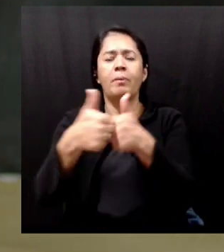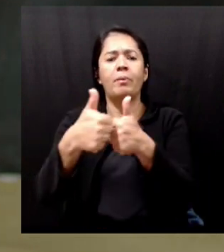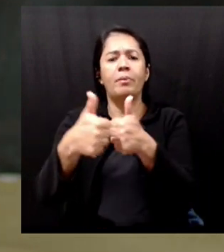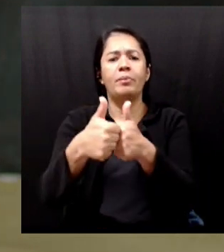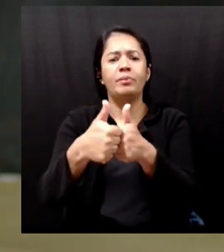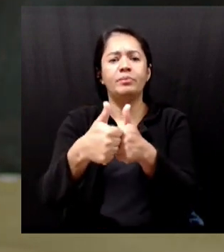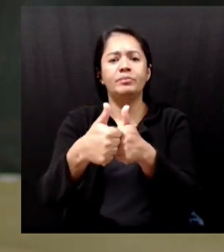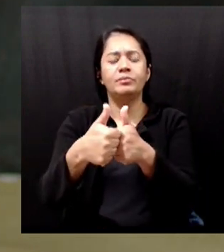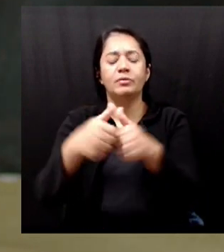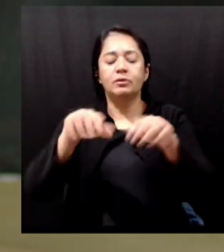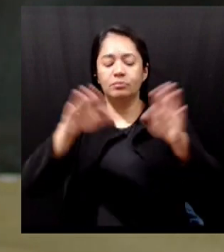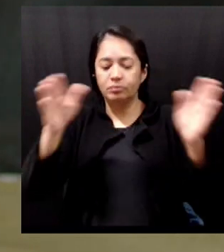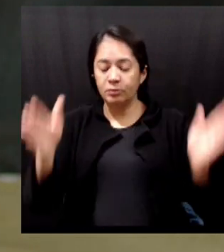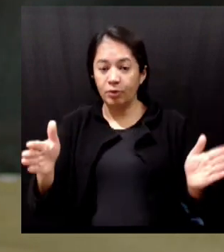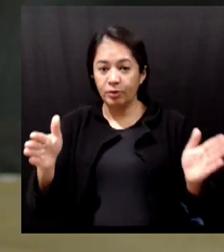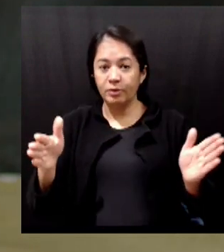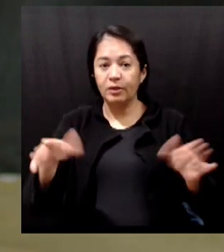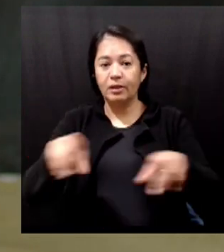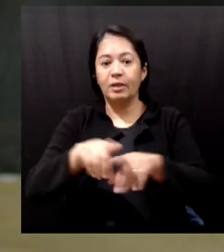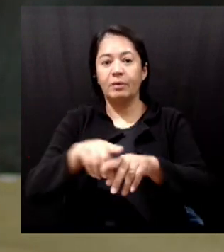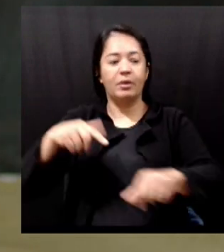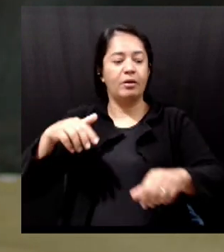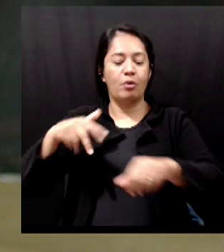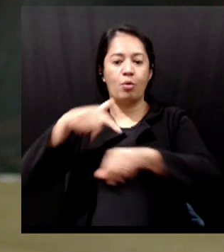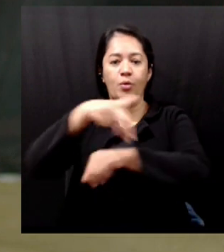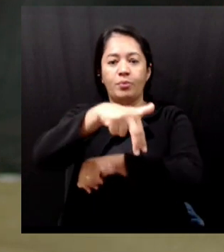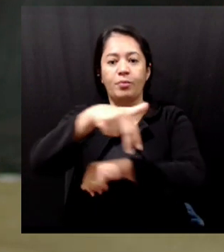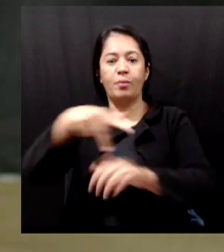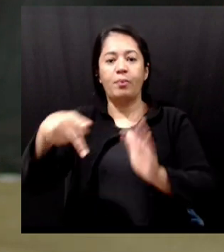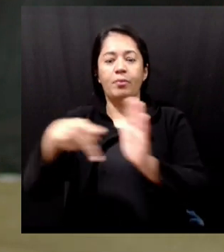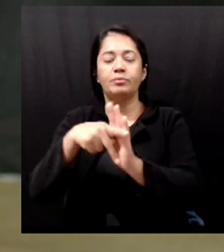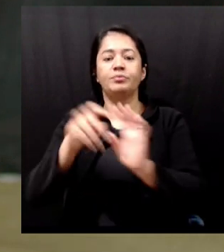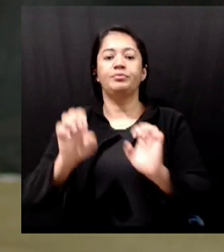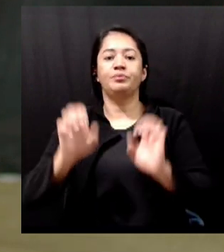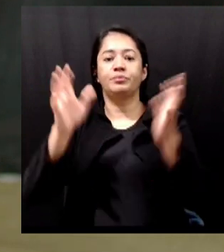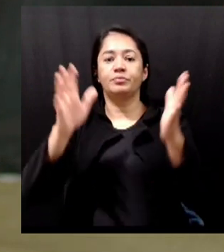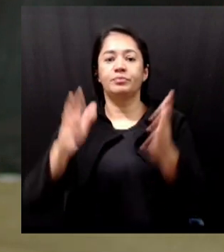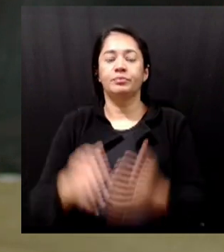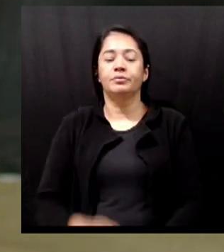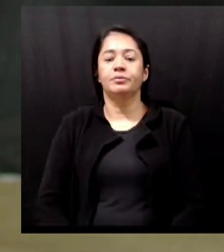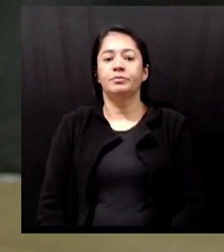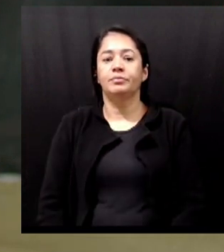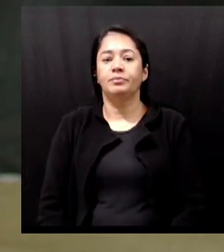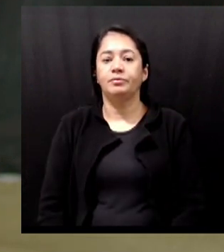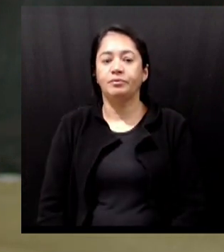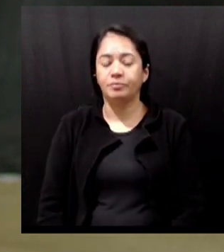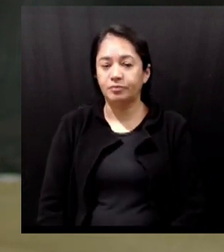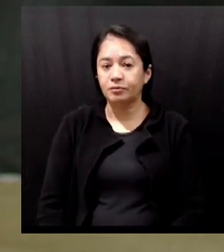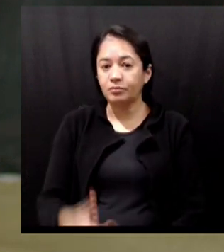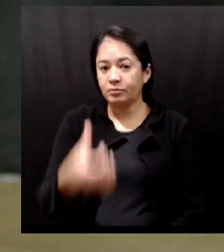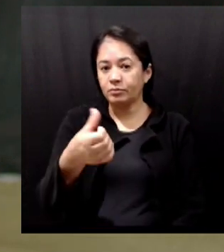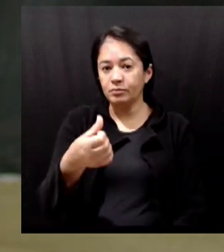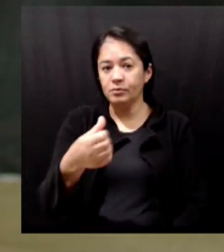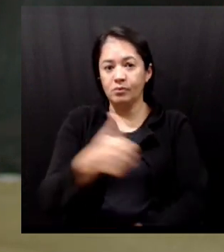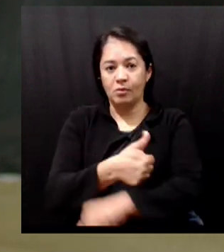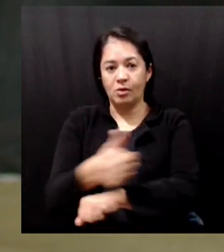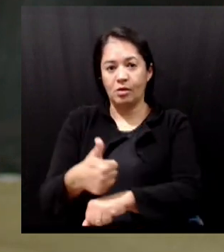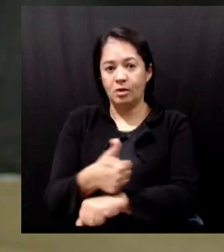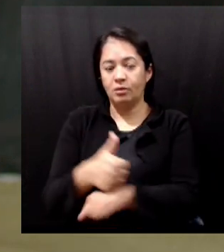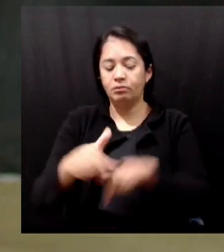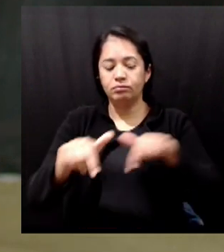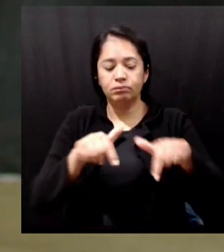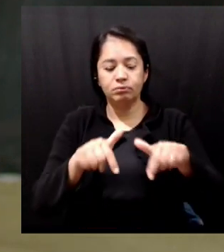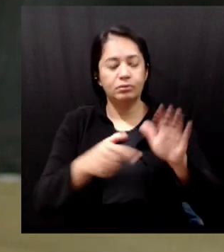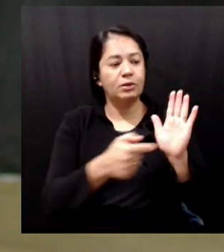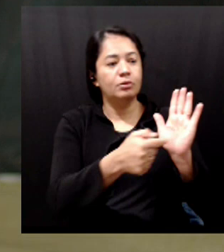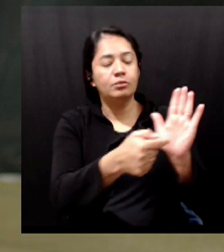aliás, e à passarela do evento, tá? Lembrando que 6 agentes da mobilidade urbana estarão em campo para orientar motoristas e